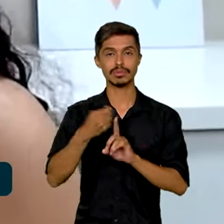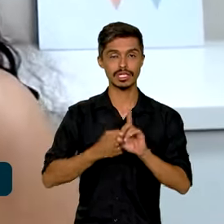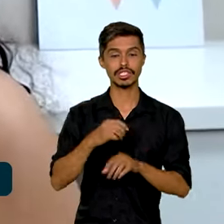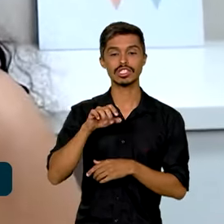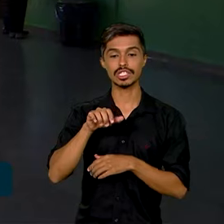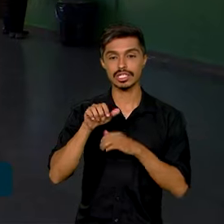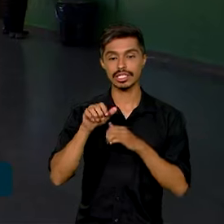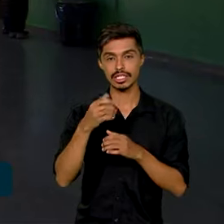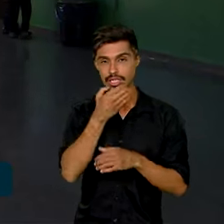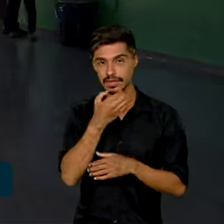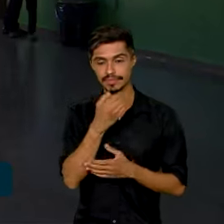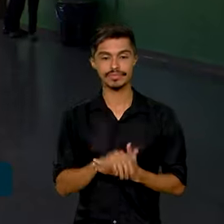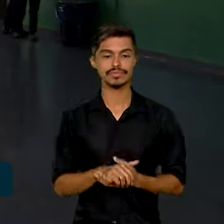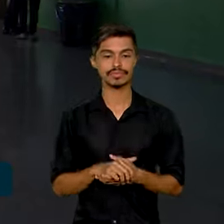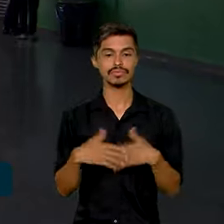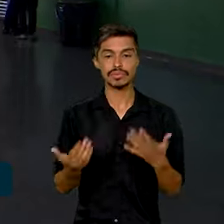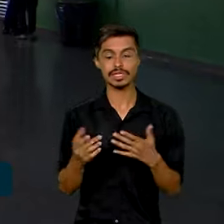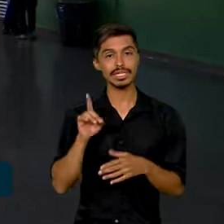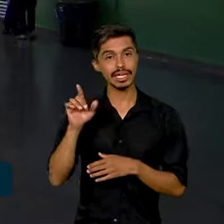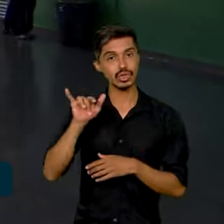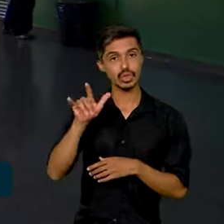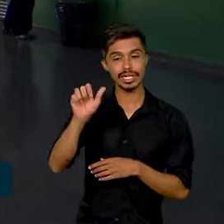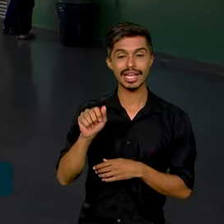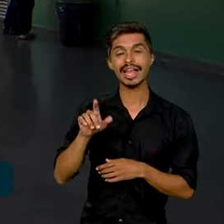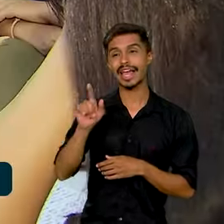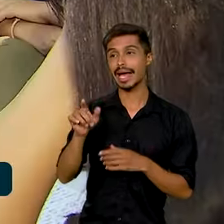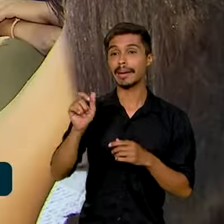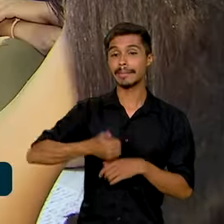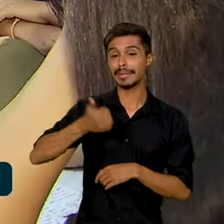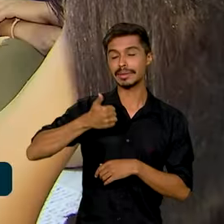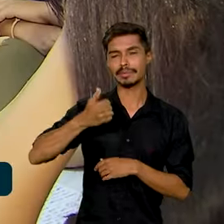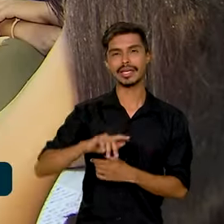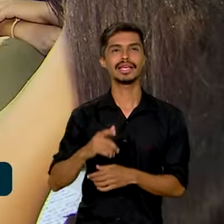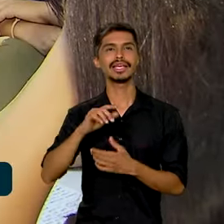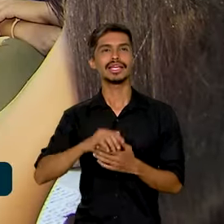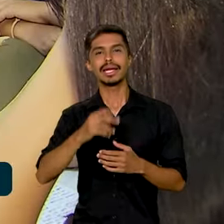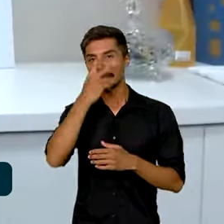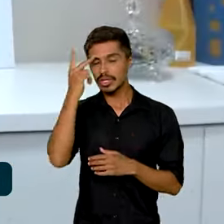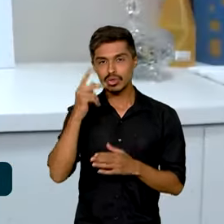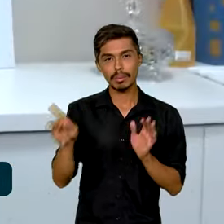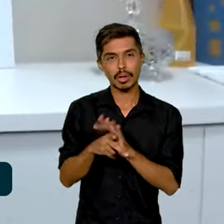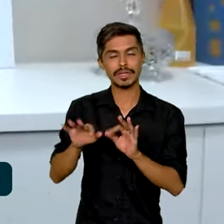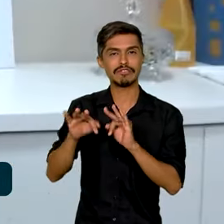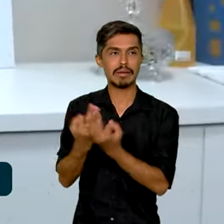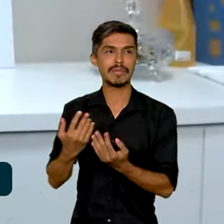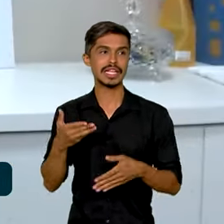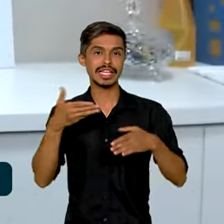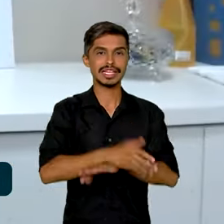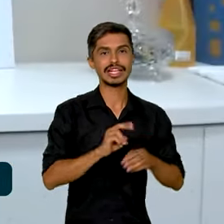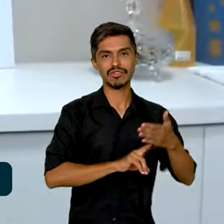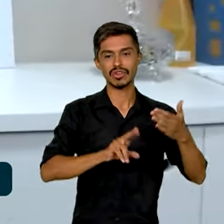todo para o exame. A possibilidade de ser a primeira geração da família a entrar em uma universidade pública motiva a